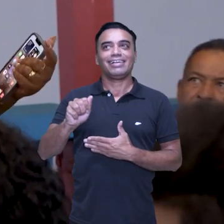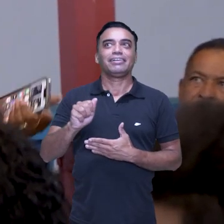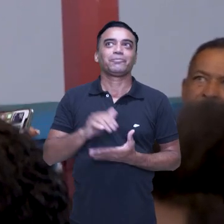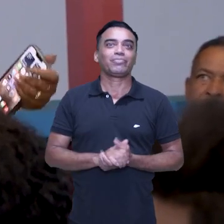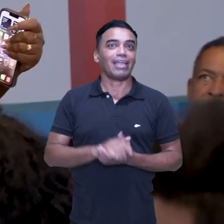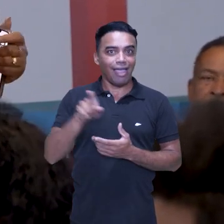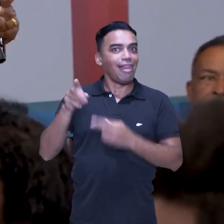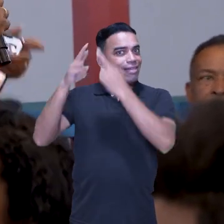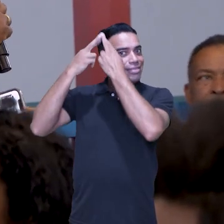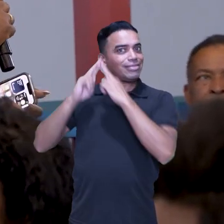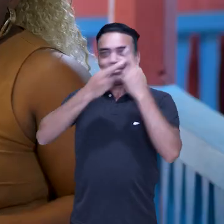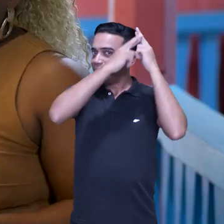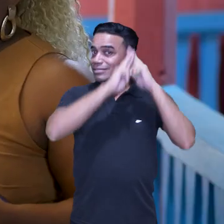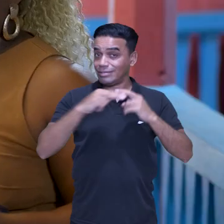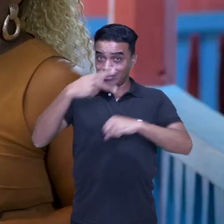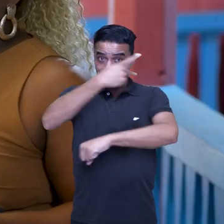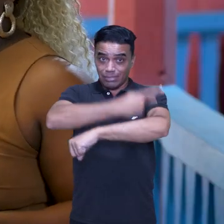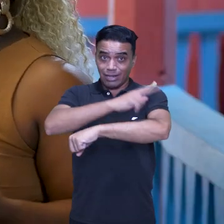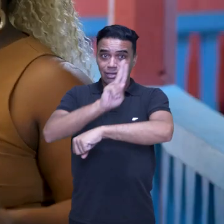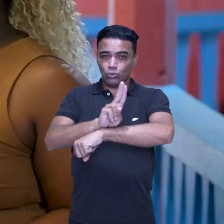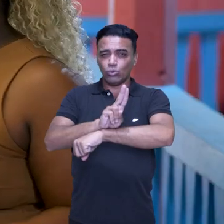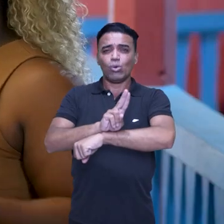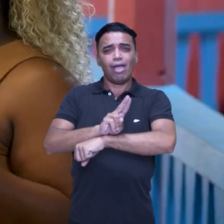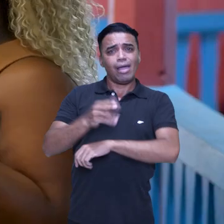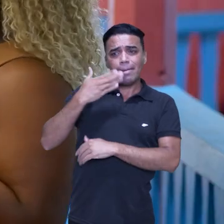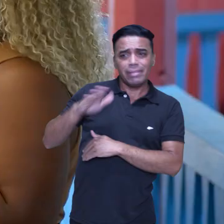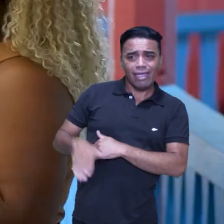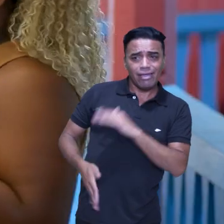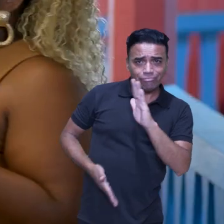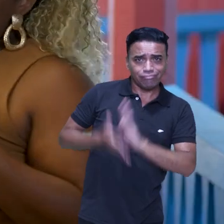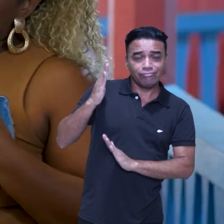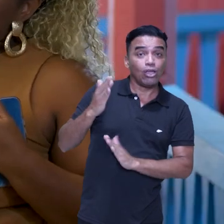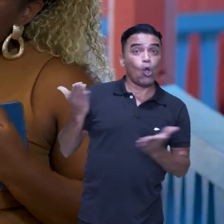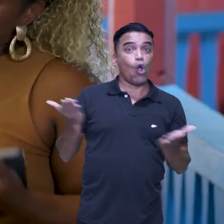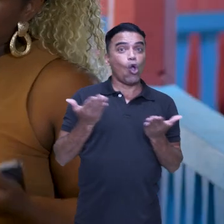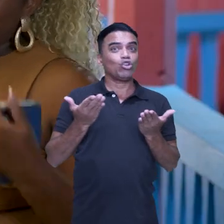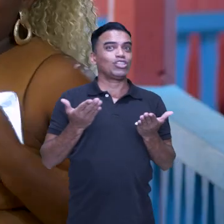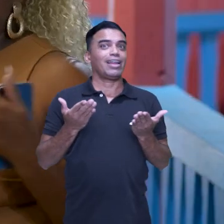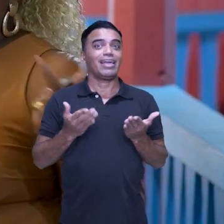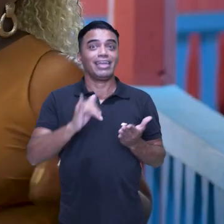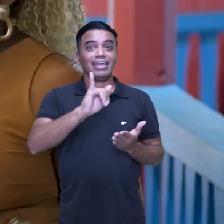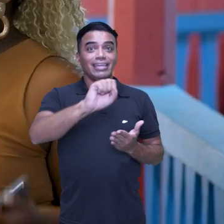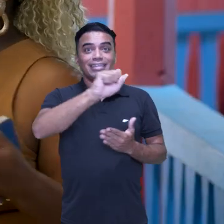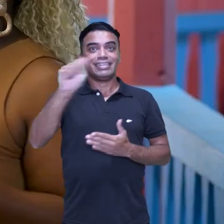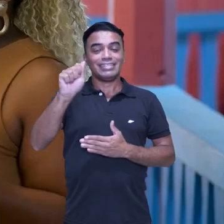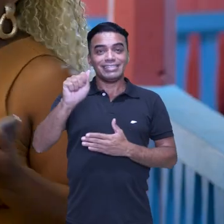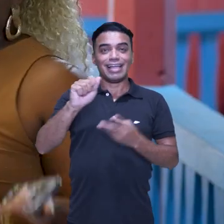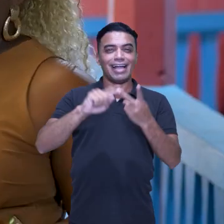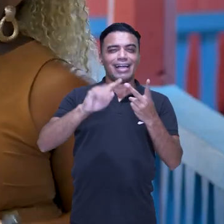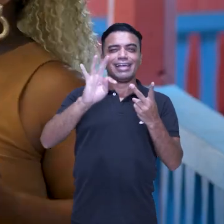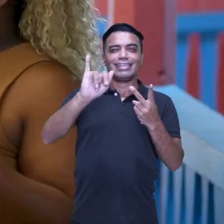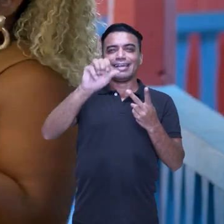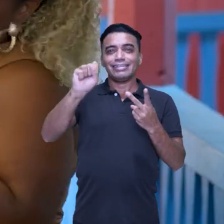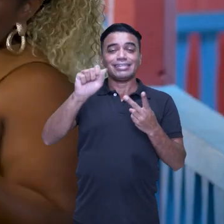ela é uma transista de Paracatu, ela saiu daqui, ela é pequena, e hoje ela é transista da Isa, da Thais Araújo, eu não sei